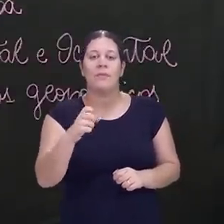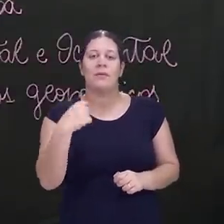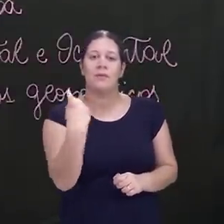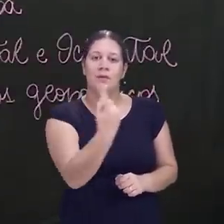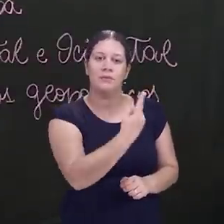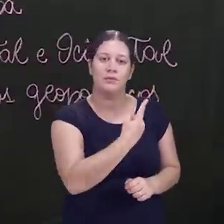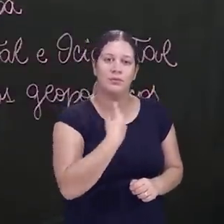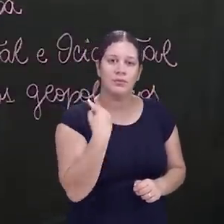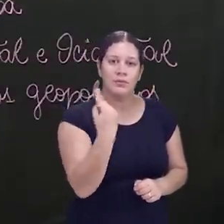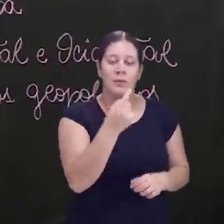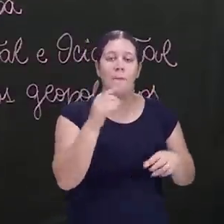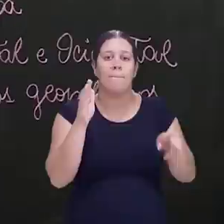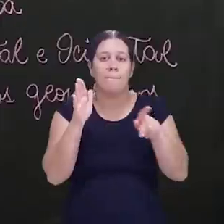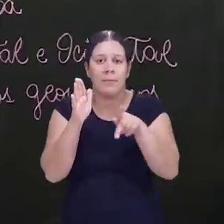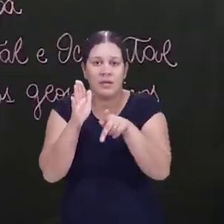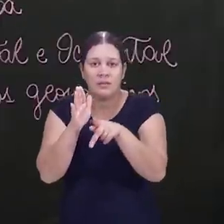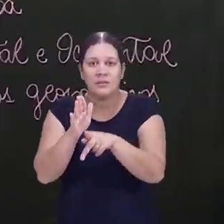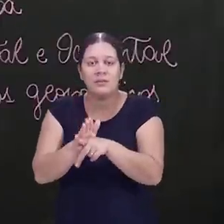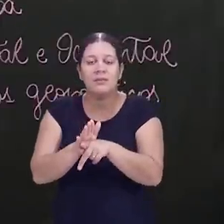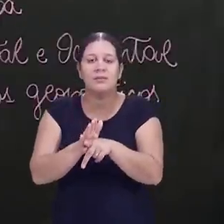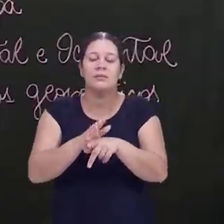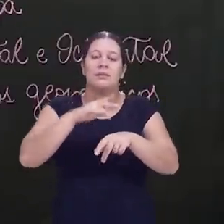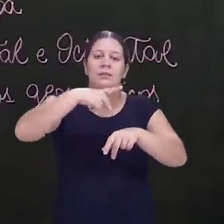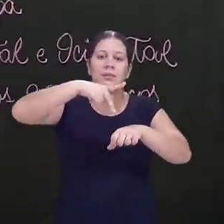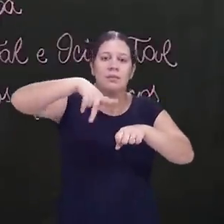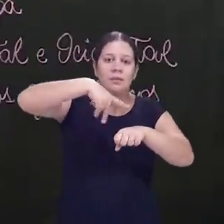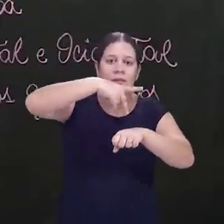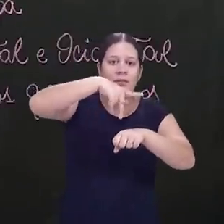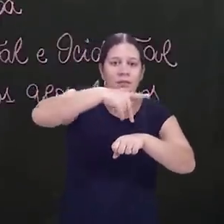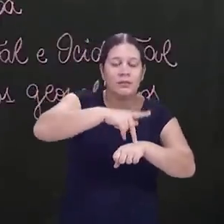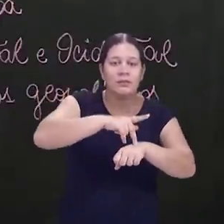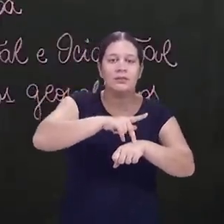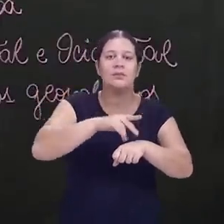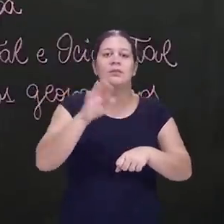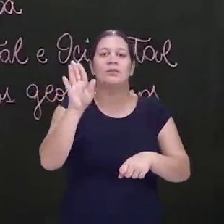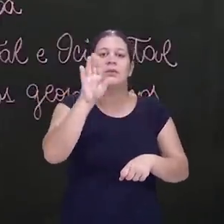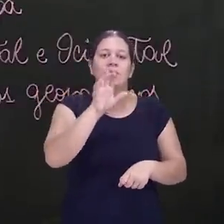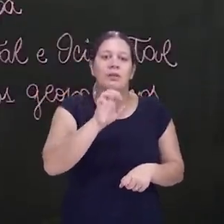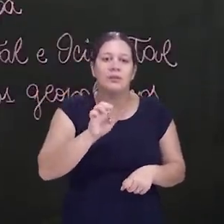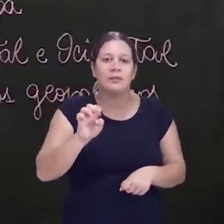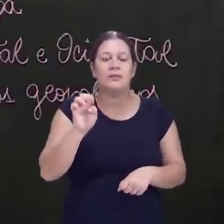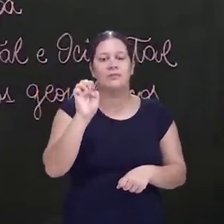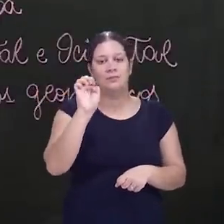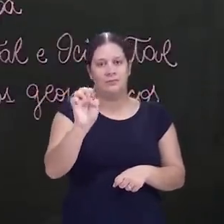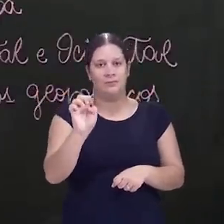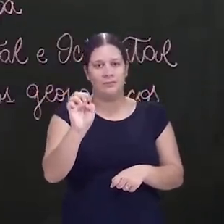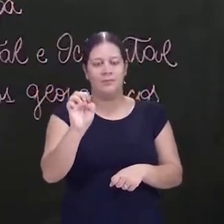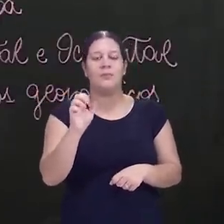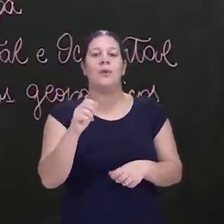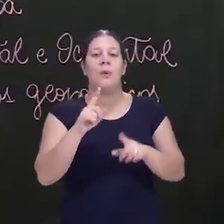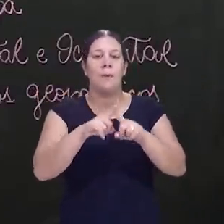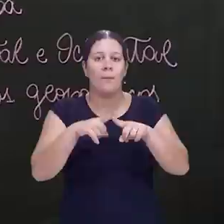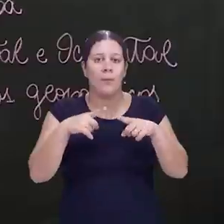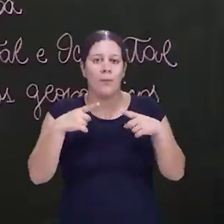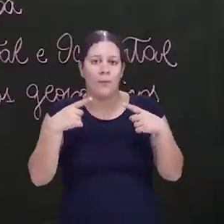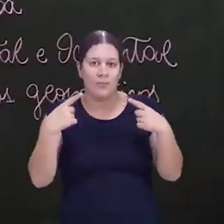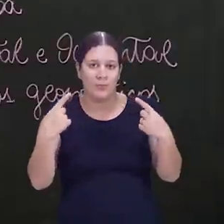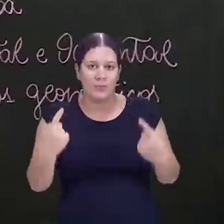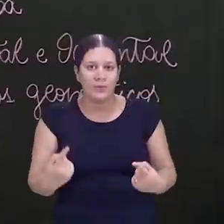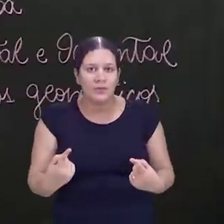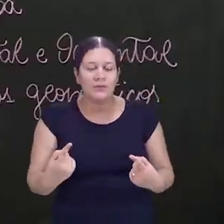ter grande parte desses países aqui da Europa mais ocidentalizados, mais para